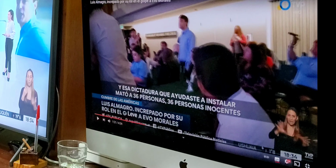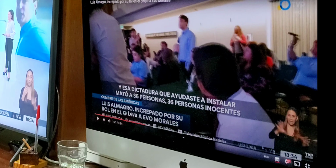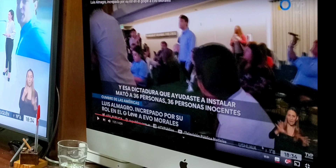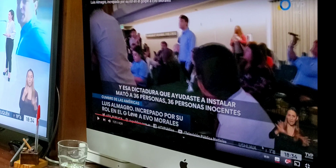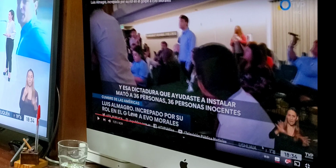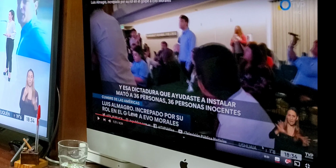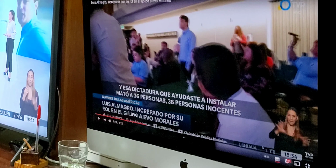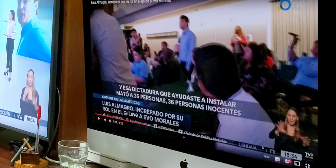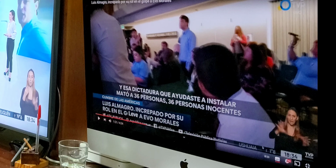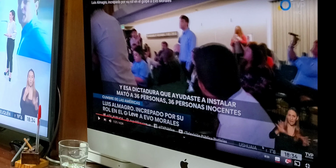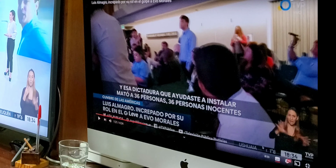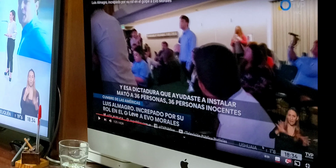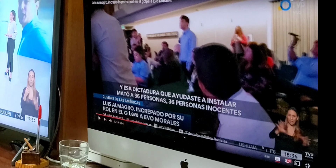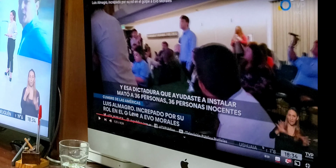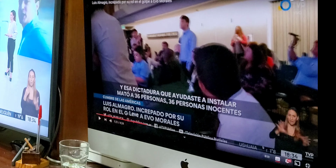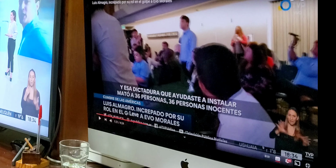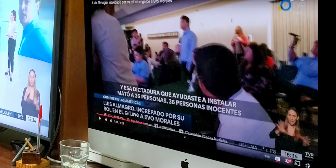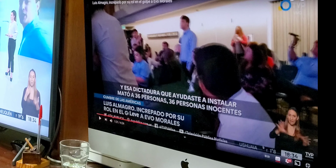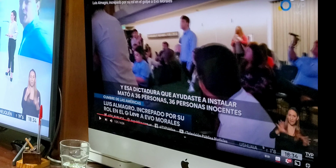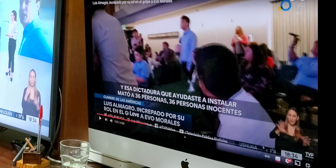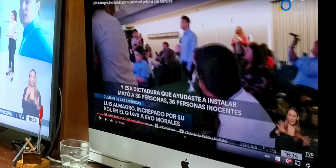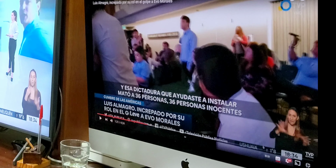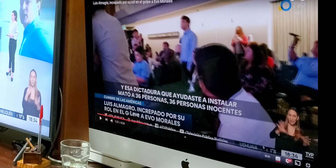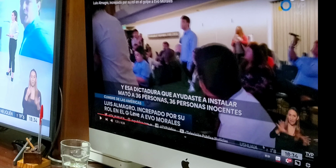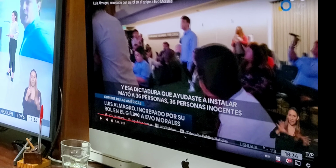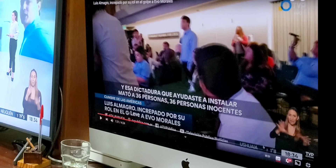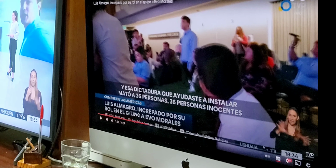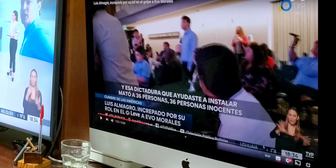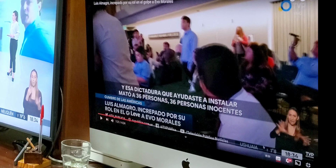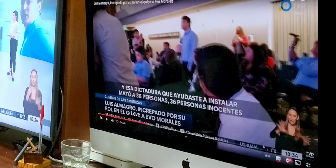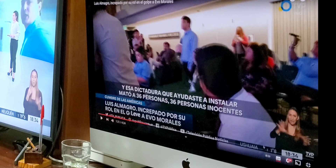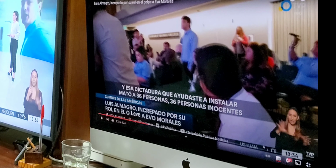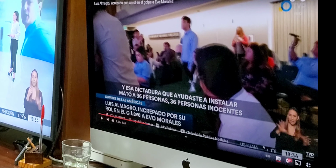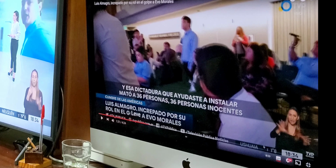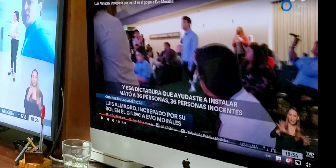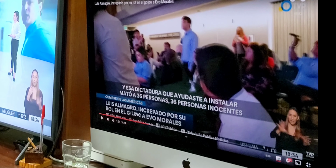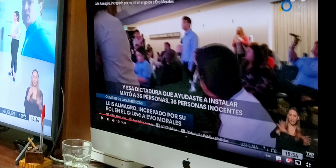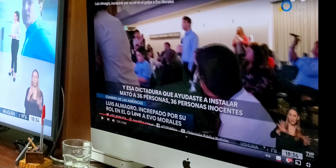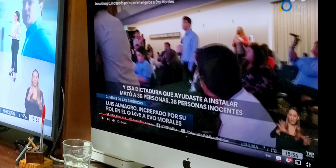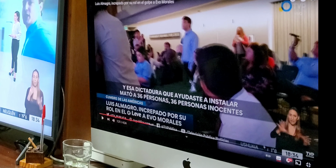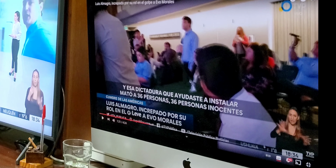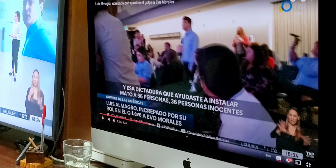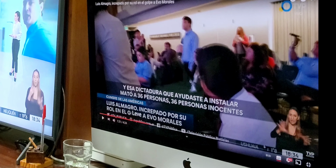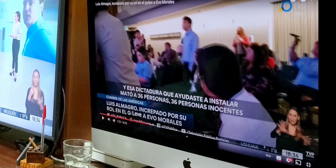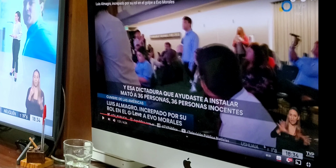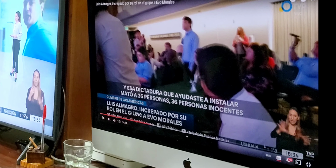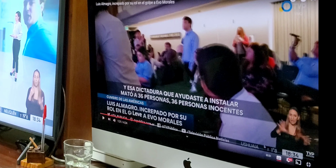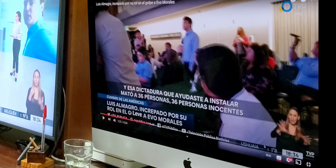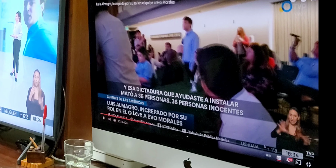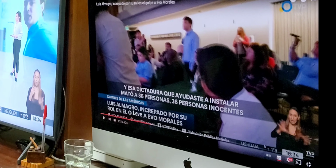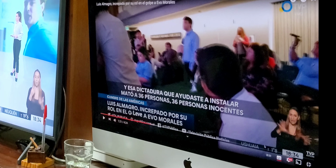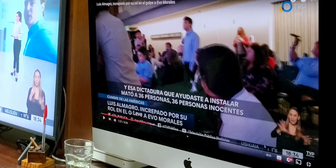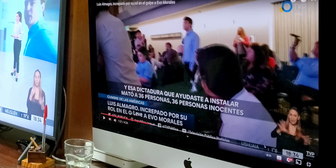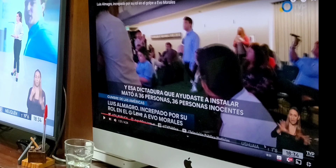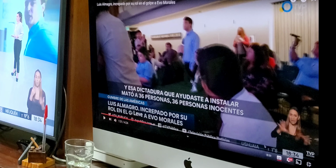E essa ditadura que ajudaste, tu, Almagro, a instalar matou 36